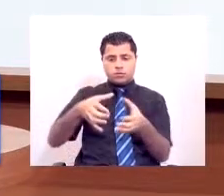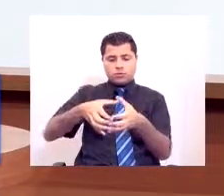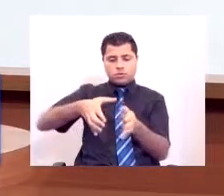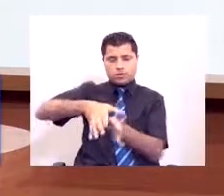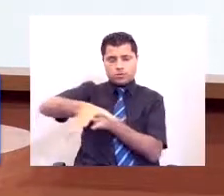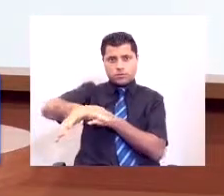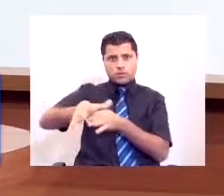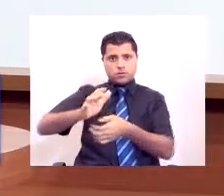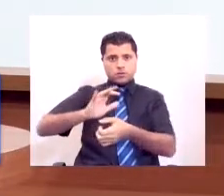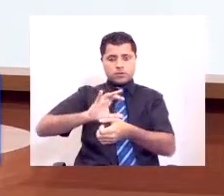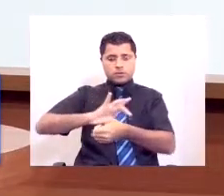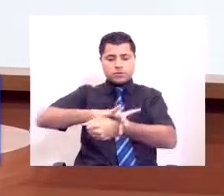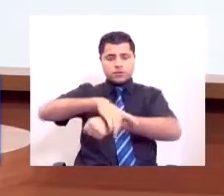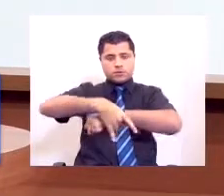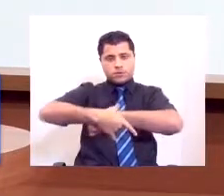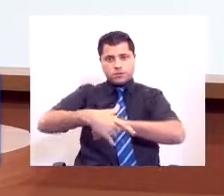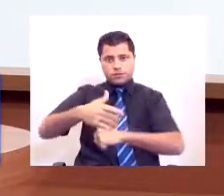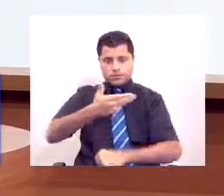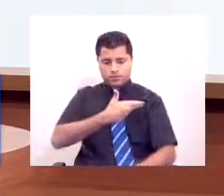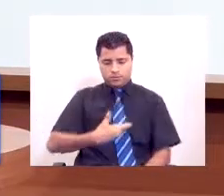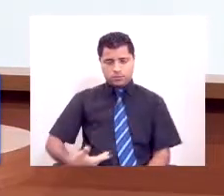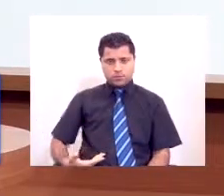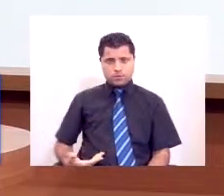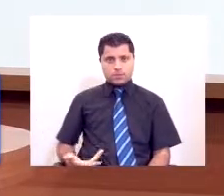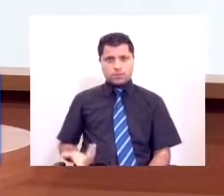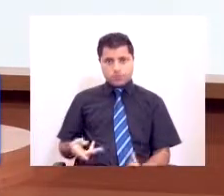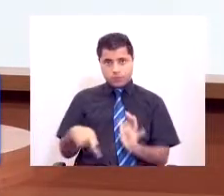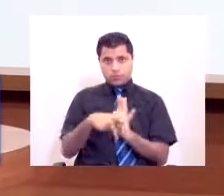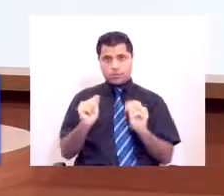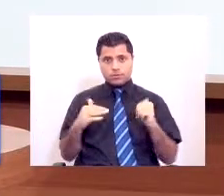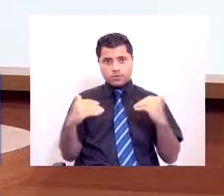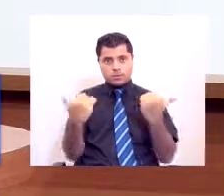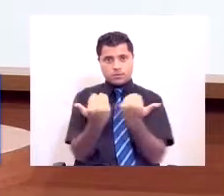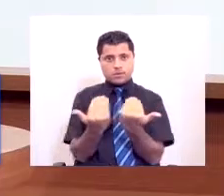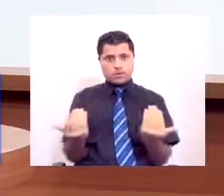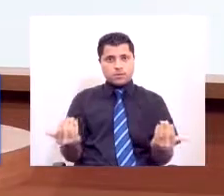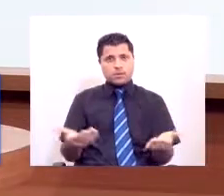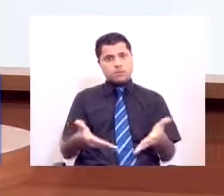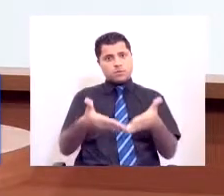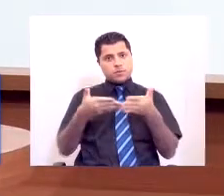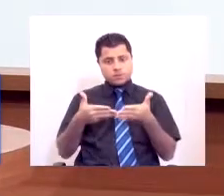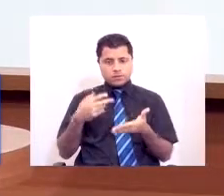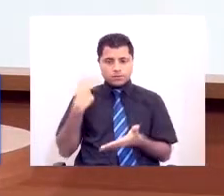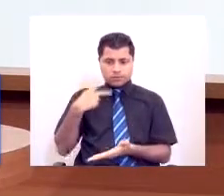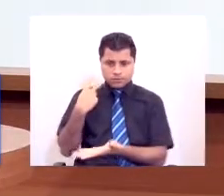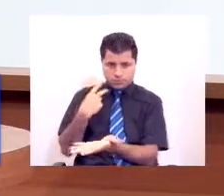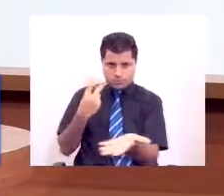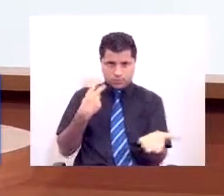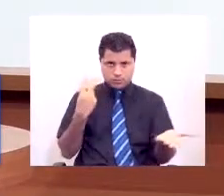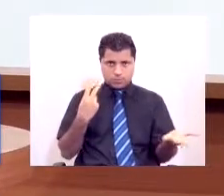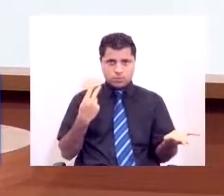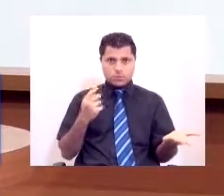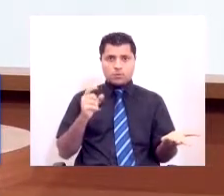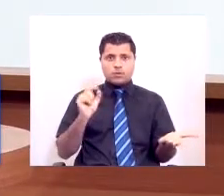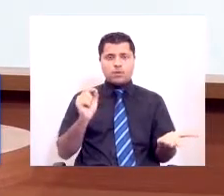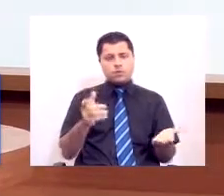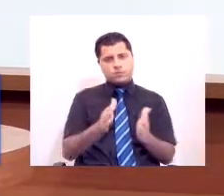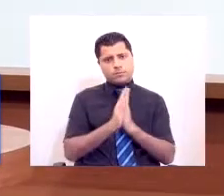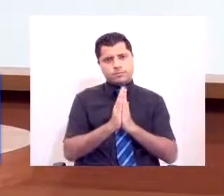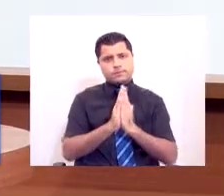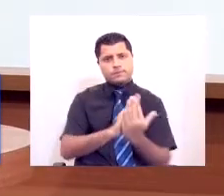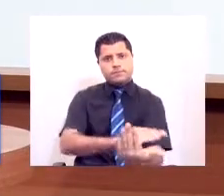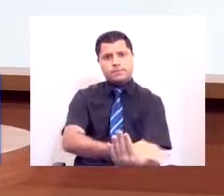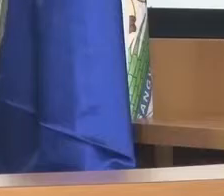da Câmara e pedimos aos ilustres vereadores da Casa que nos ajude